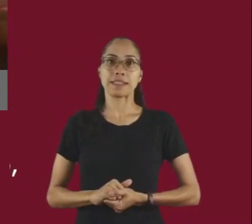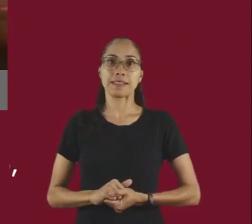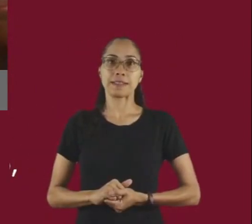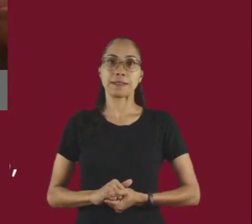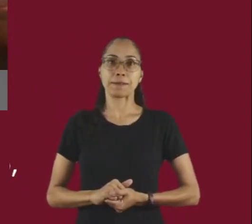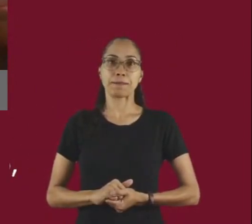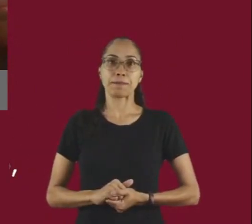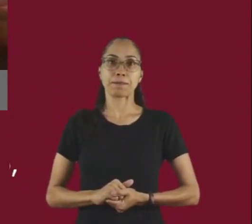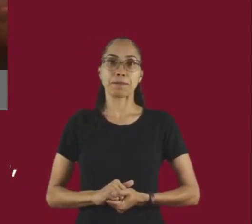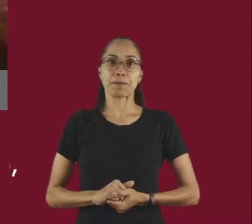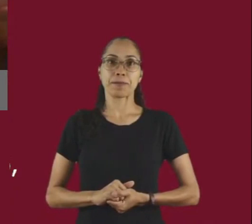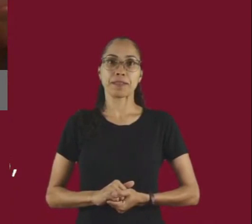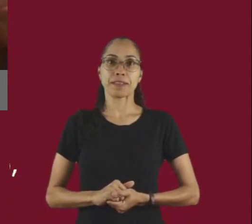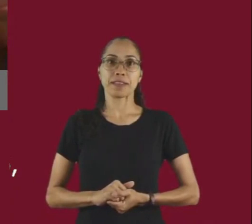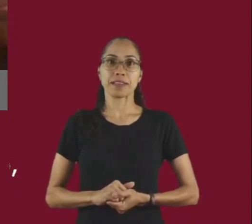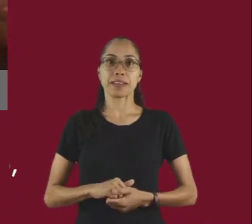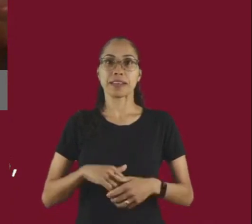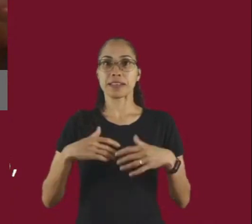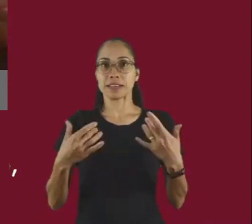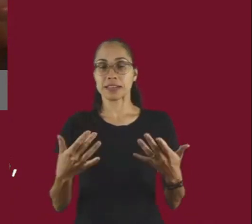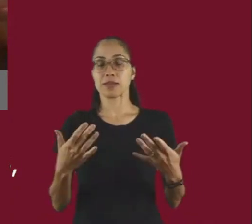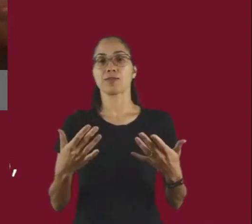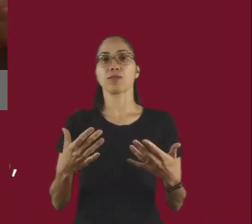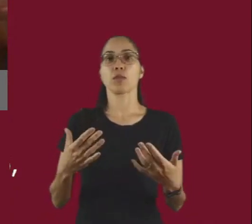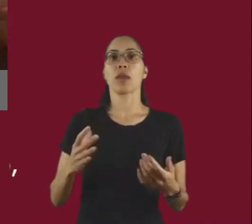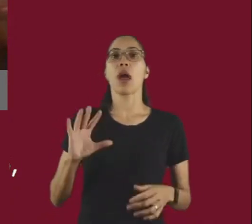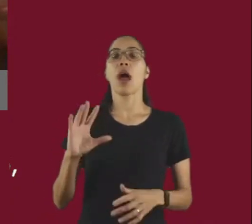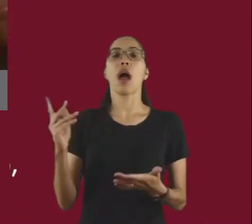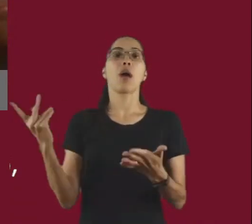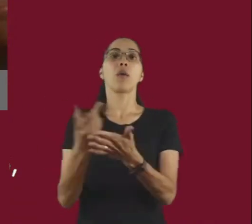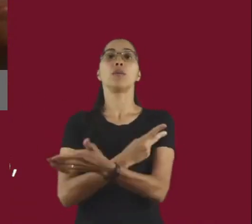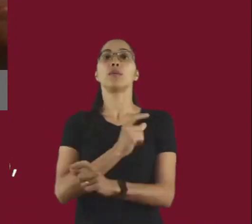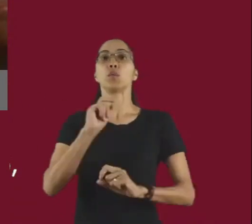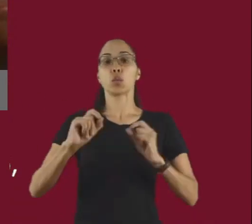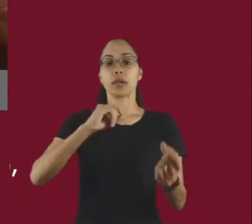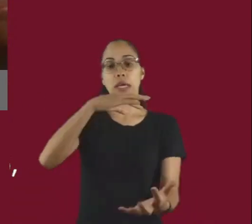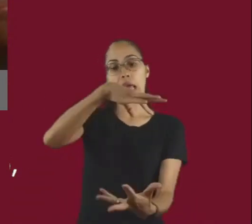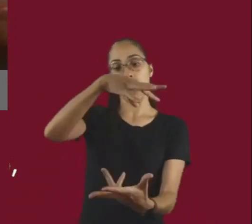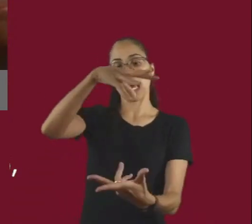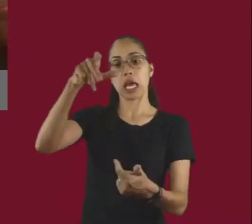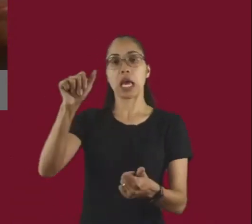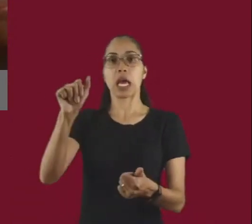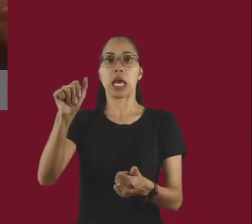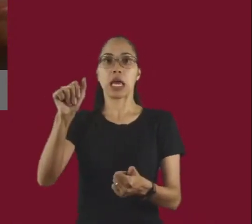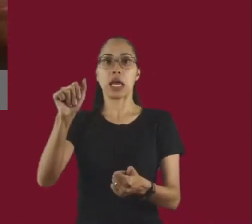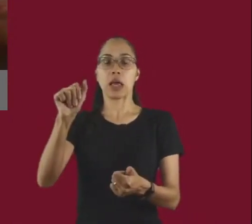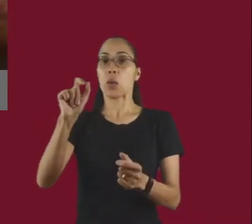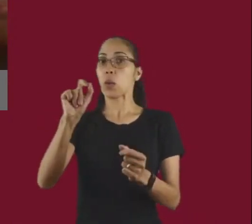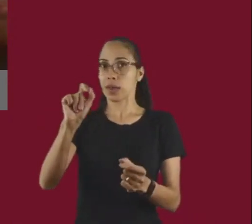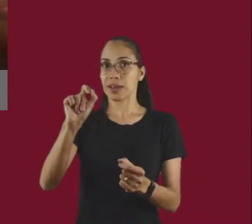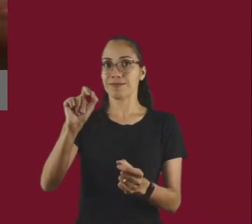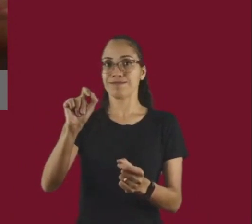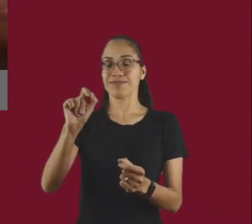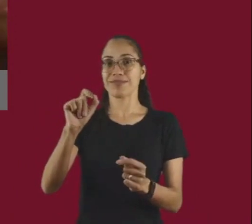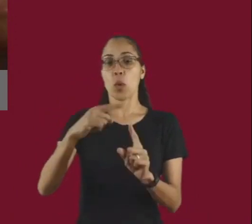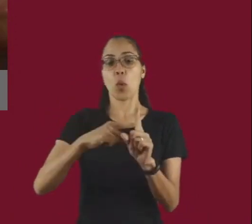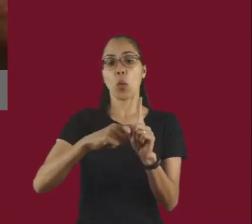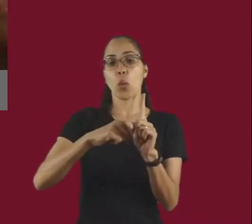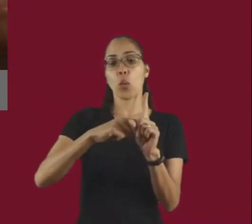momento, o planeta já aqueceu desde a era industrial 1,3 graus, né?